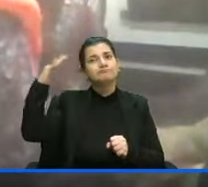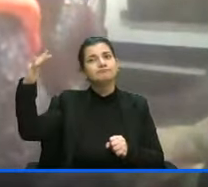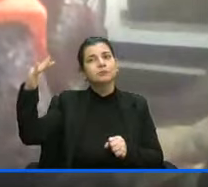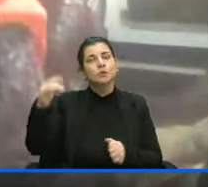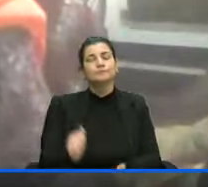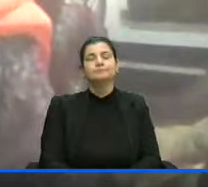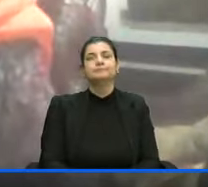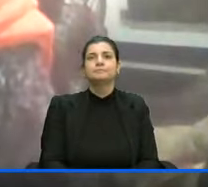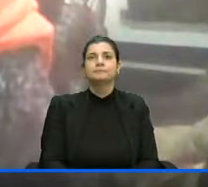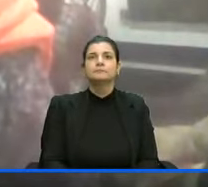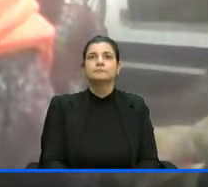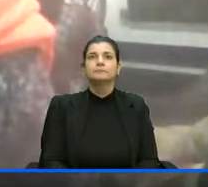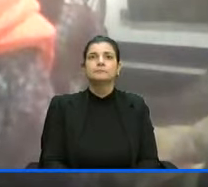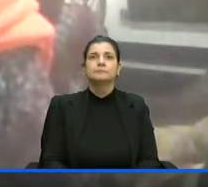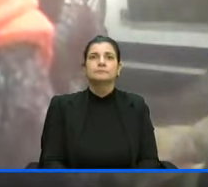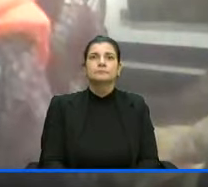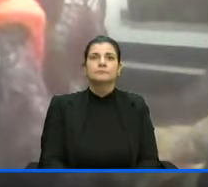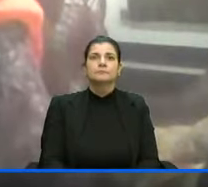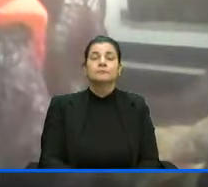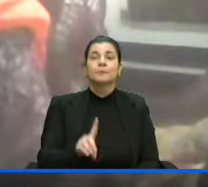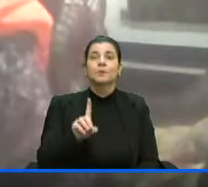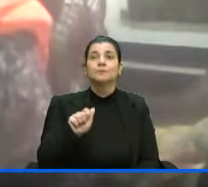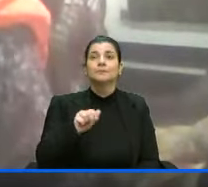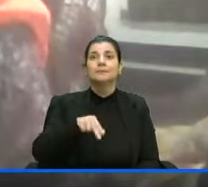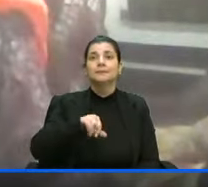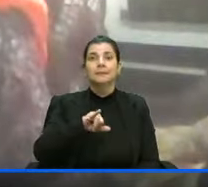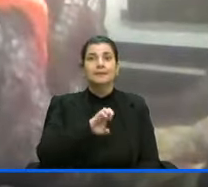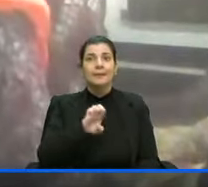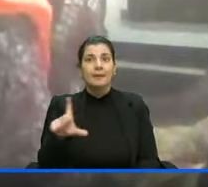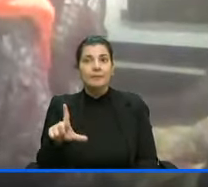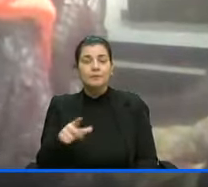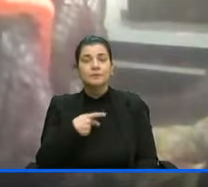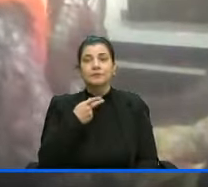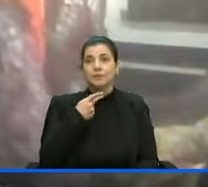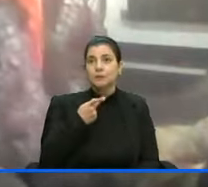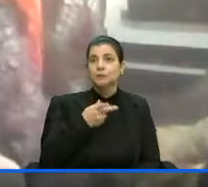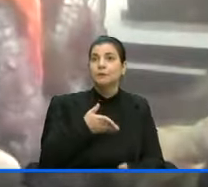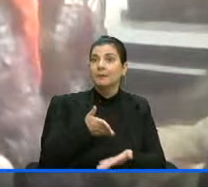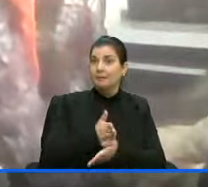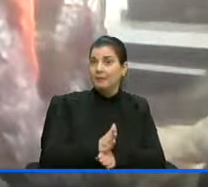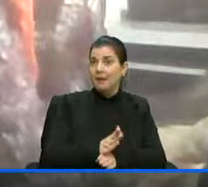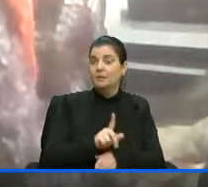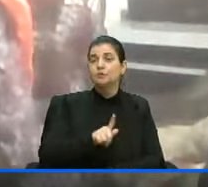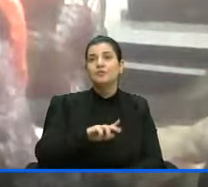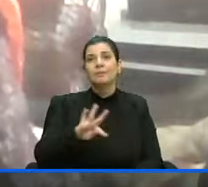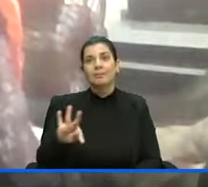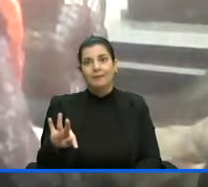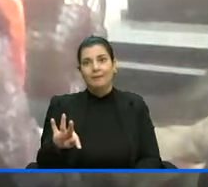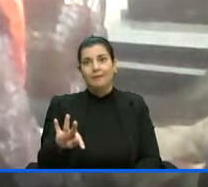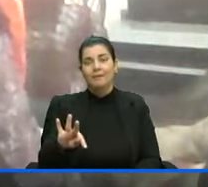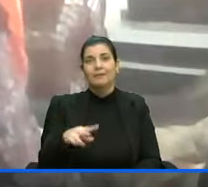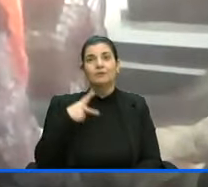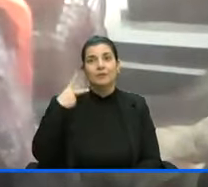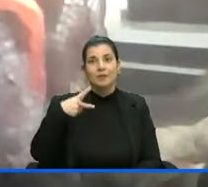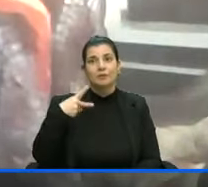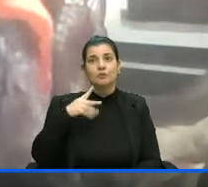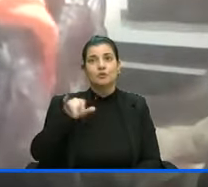é nosso sonho. O Daniel Gomes está dizendo que quer entrar no GT, o mandato do vereador Jonas,